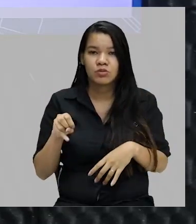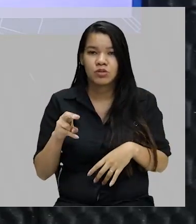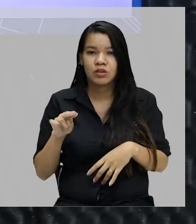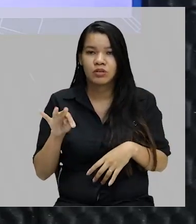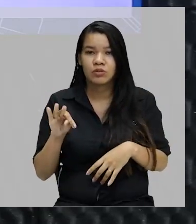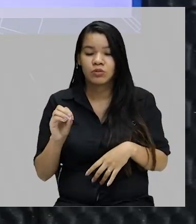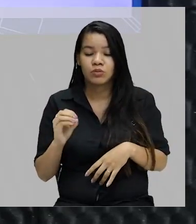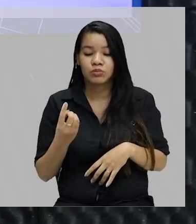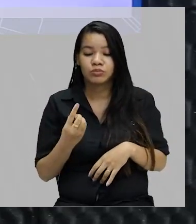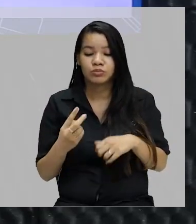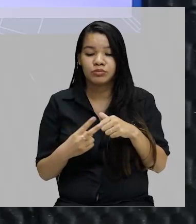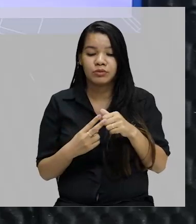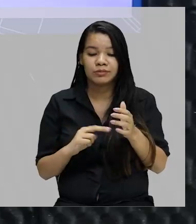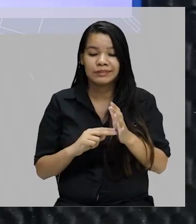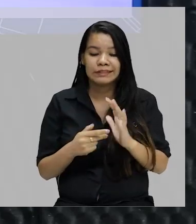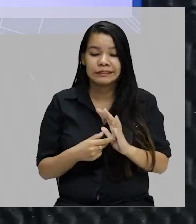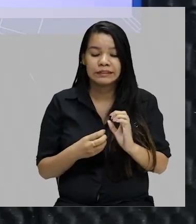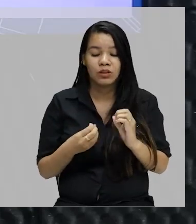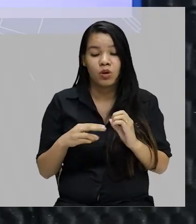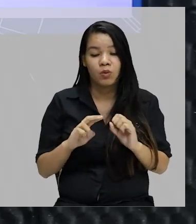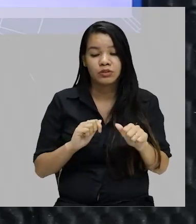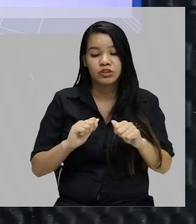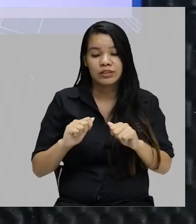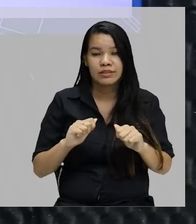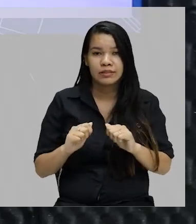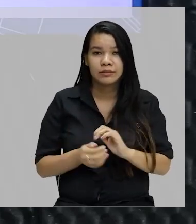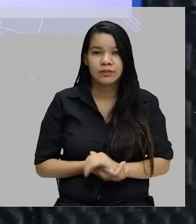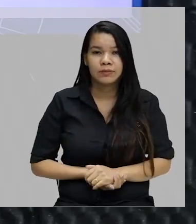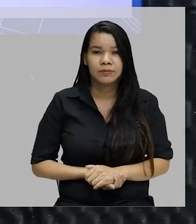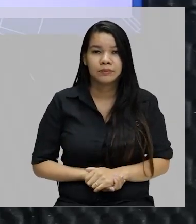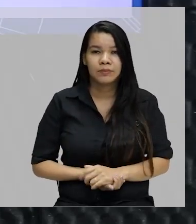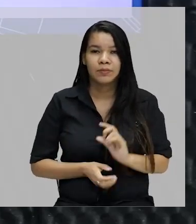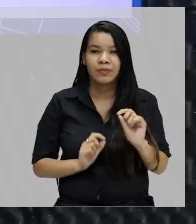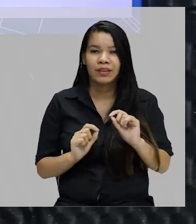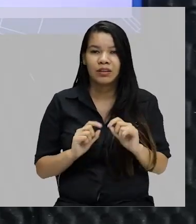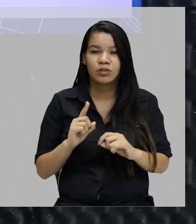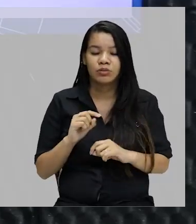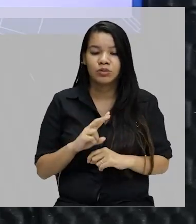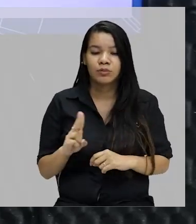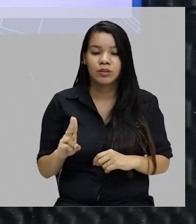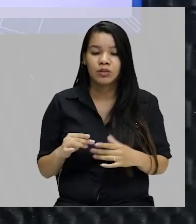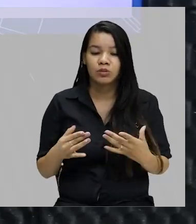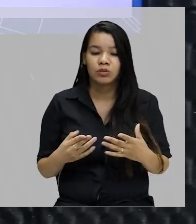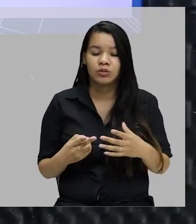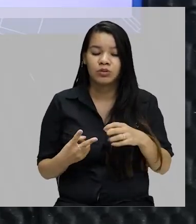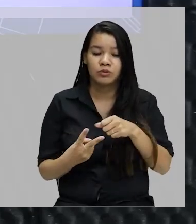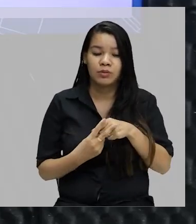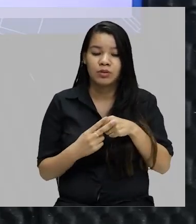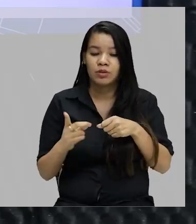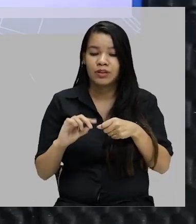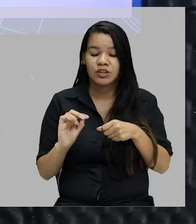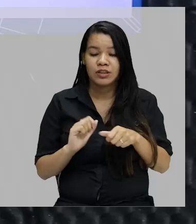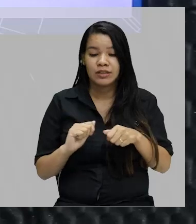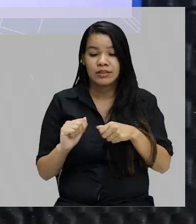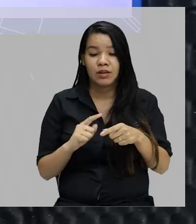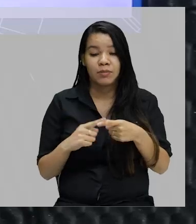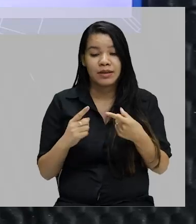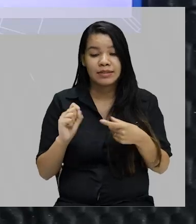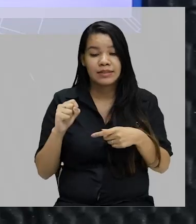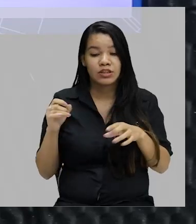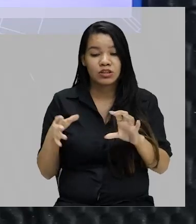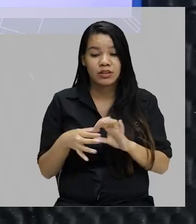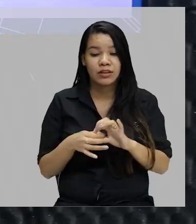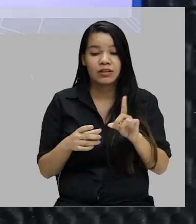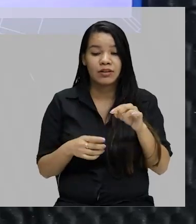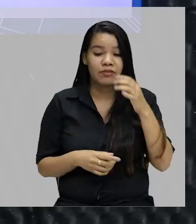verbo significativo, ou seja, um verbo de ação. O que é um predicado nominal? É quando o verbo não é de ação, ele é de ligação e é muito fácil